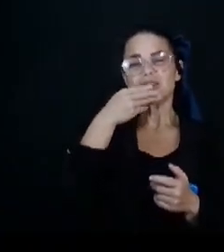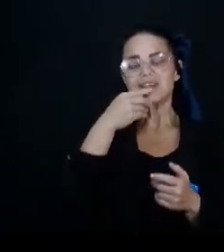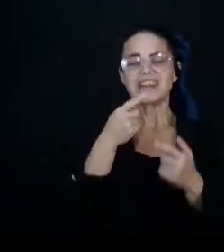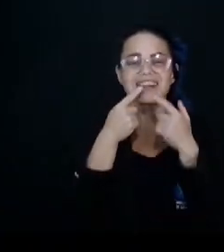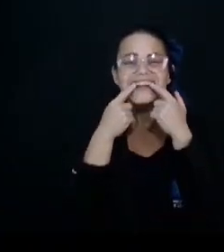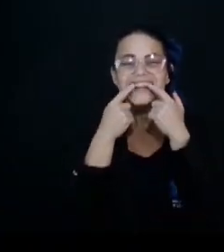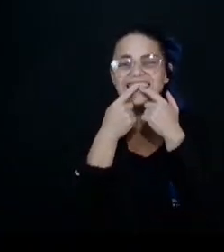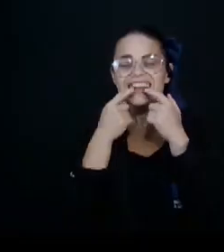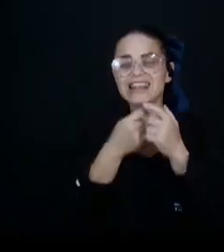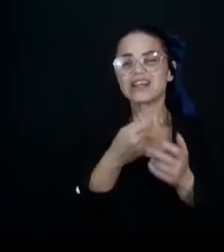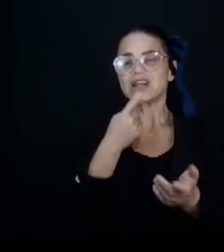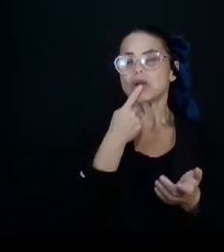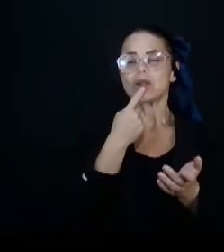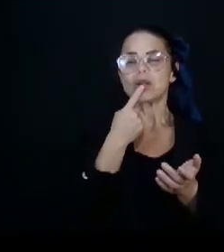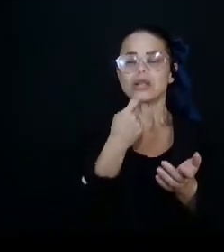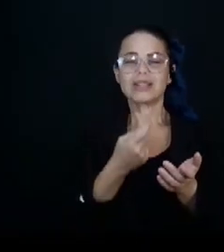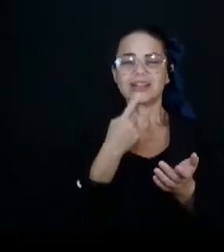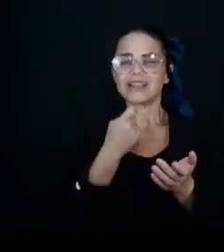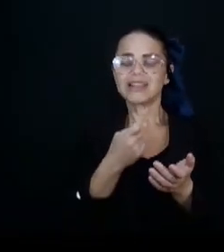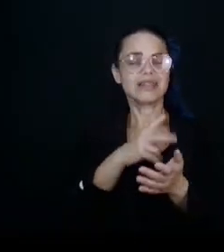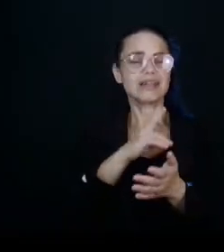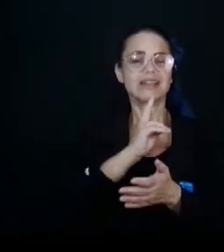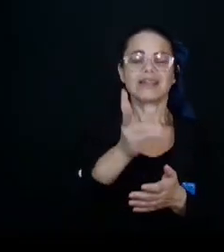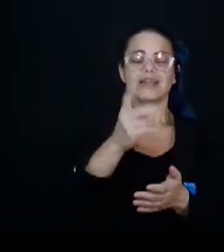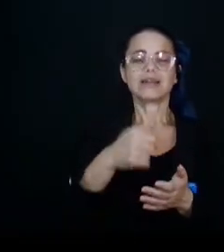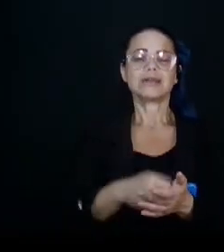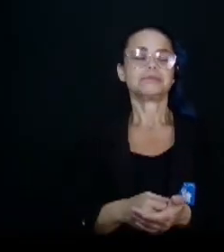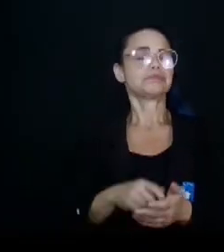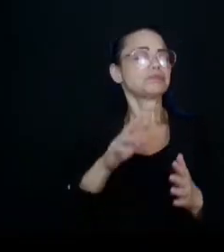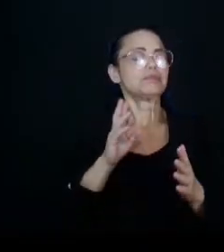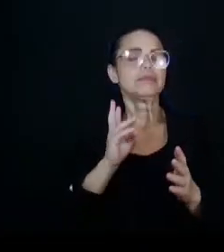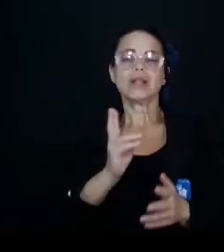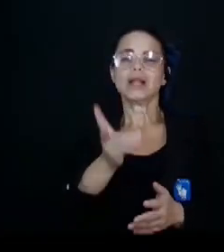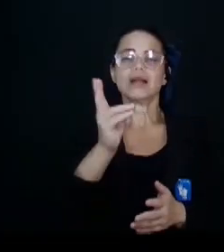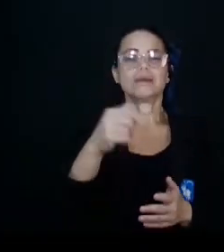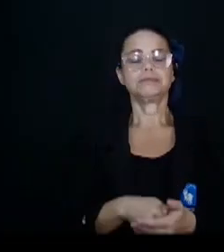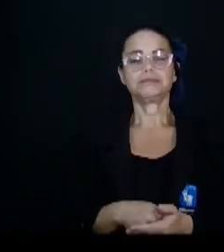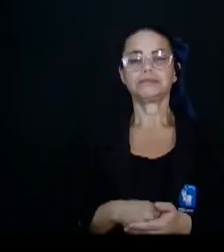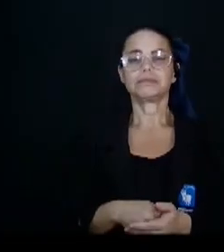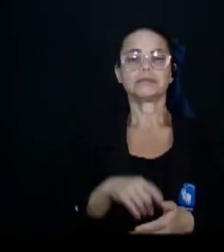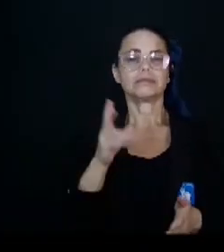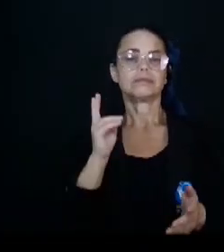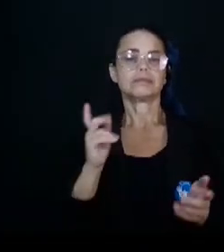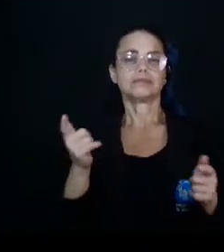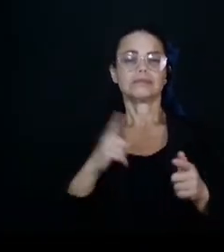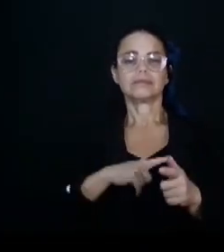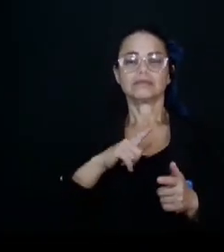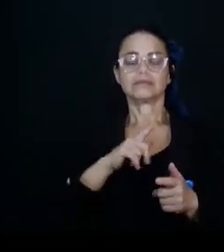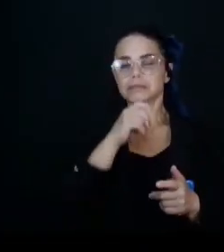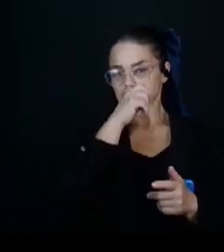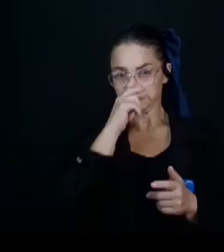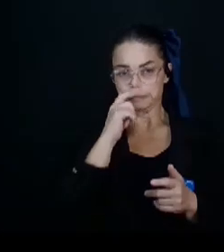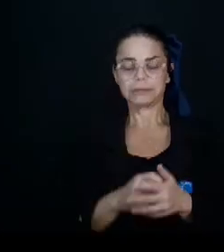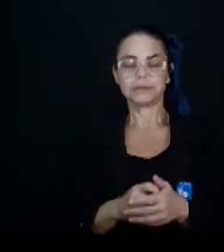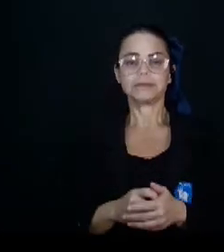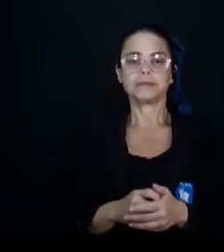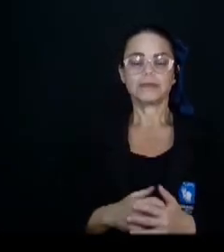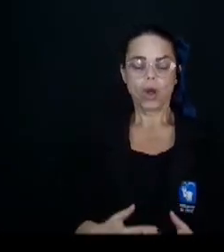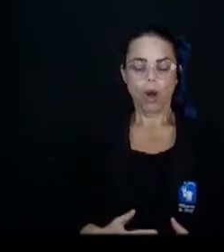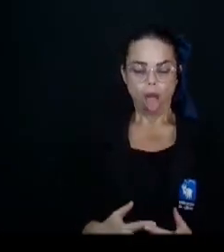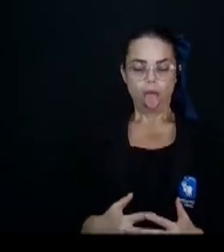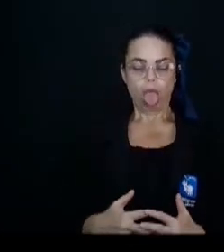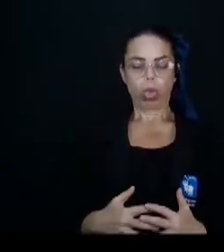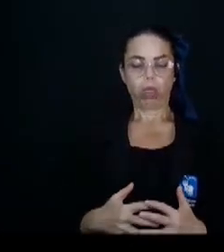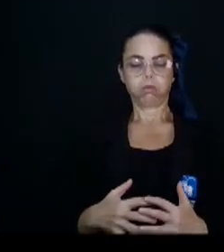ter todos esses que eu conversei, e além do mais, elas podem ter, por exemplo, aumento do volume da barriga, porque pode aumentar o